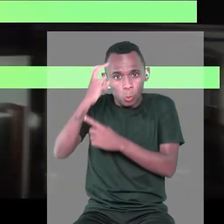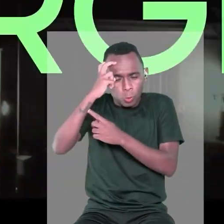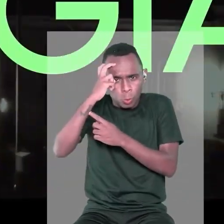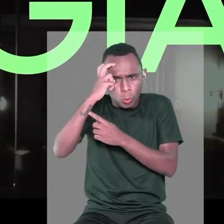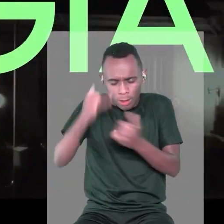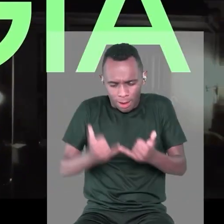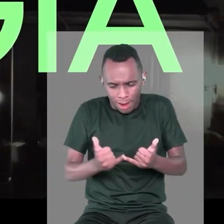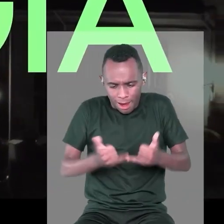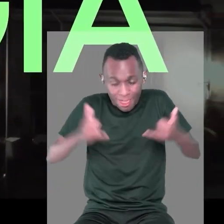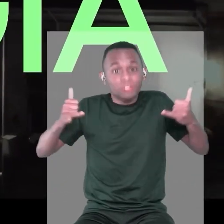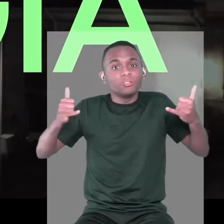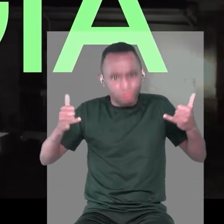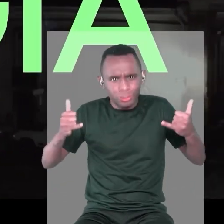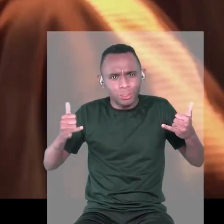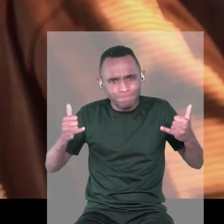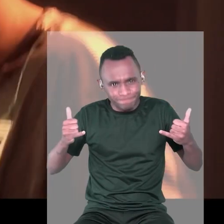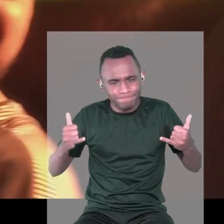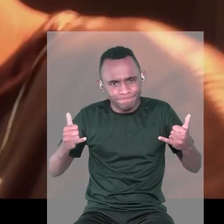uma